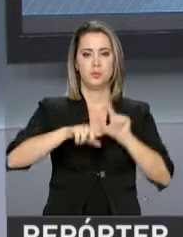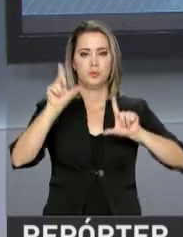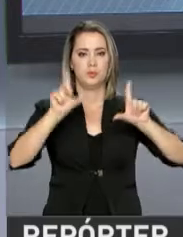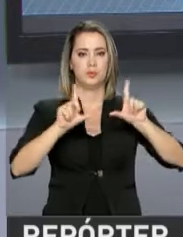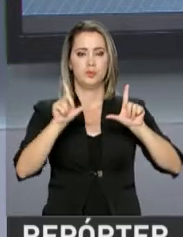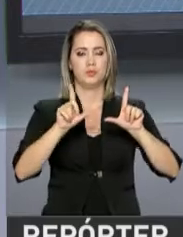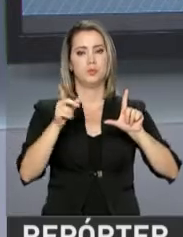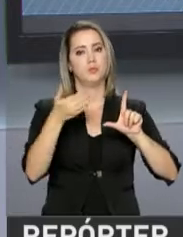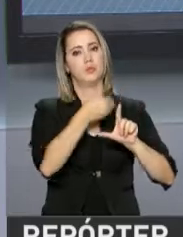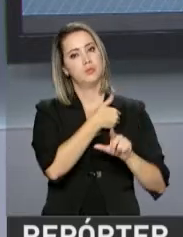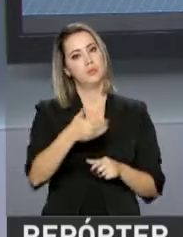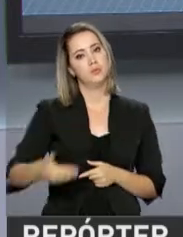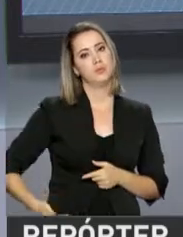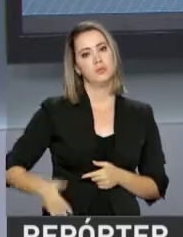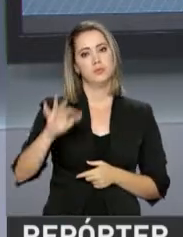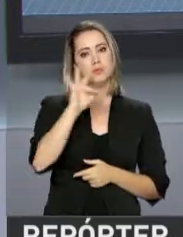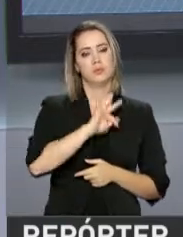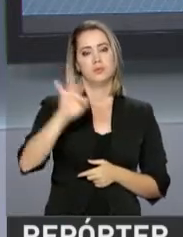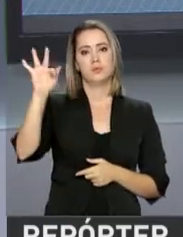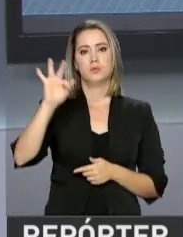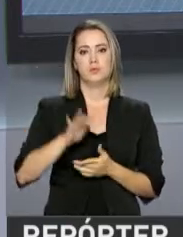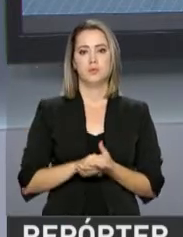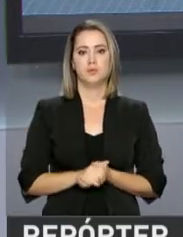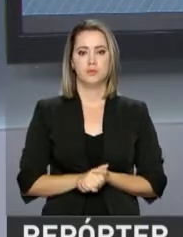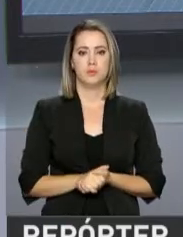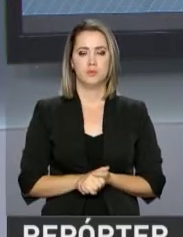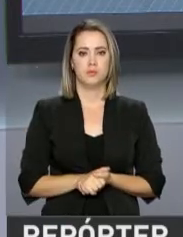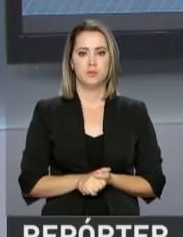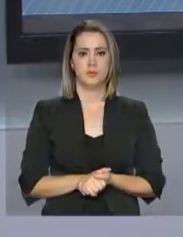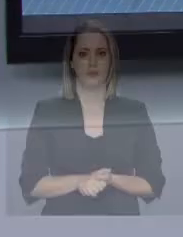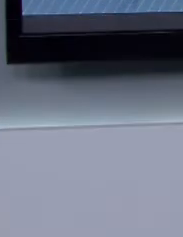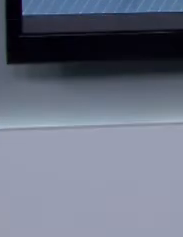com a gente aqui na NBR, a TV do Governo